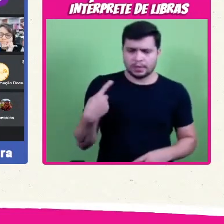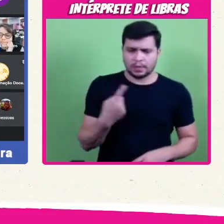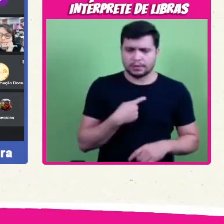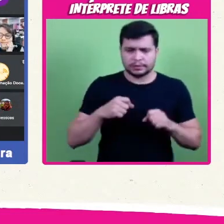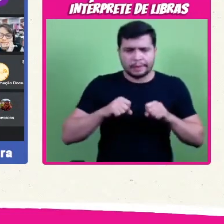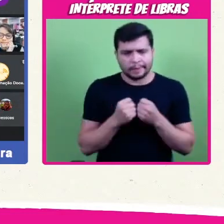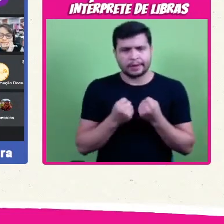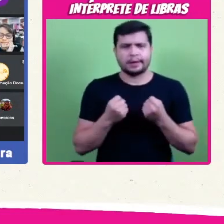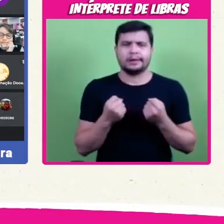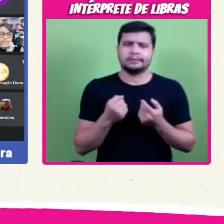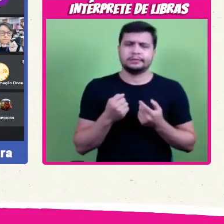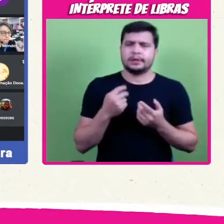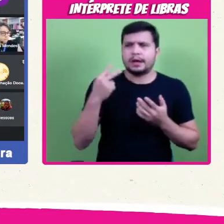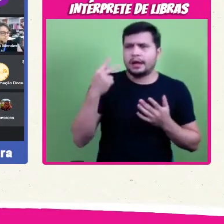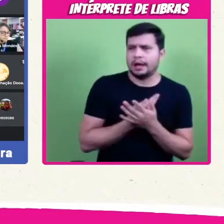doentes, loucos,